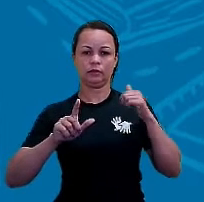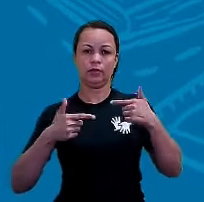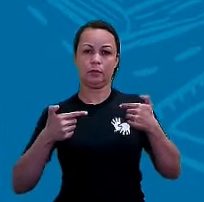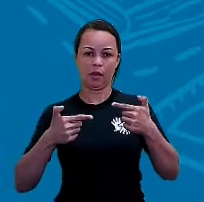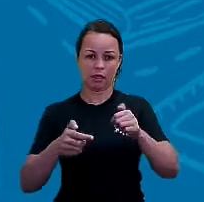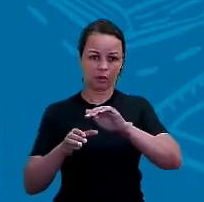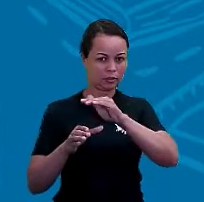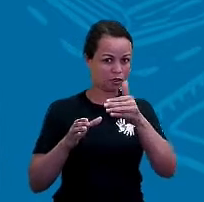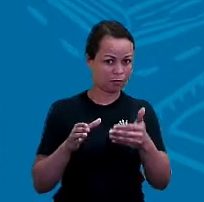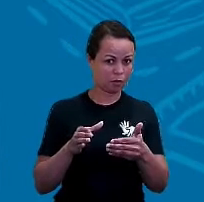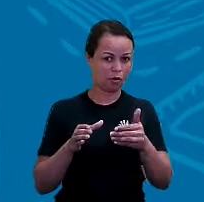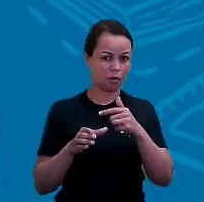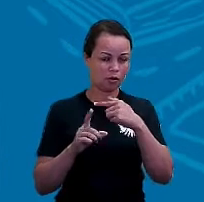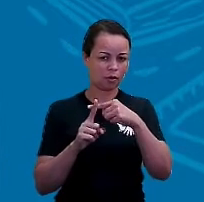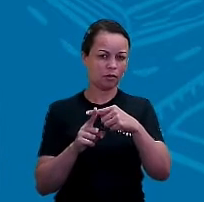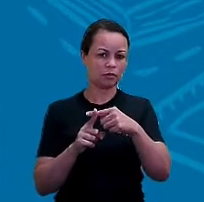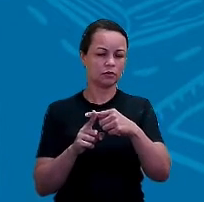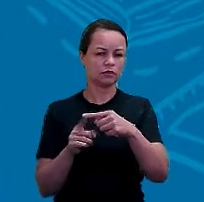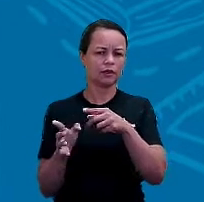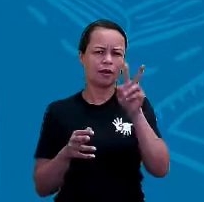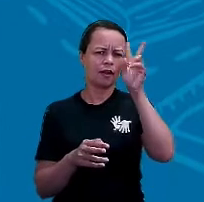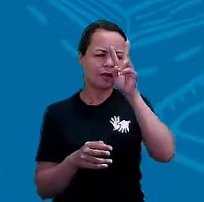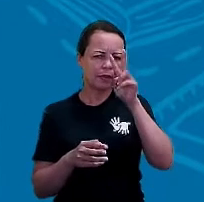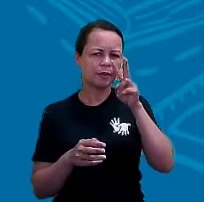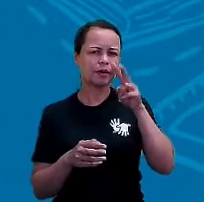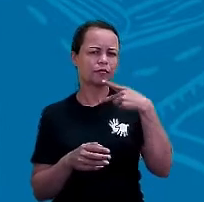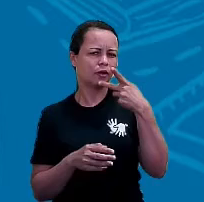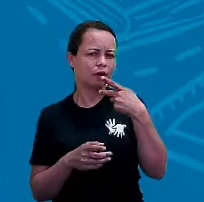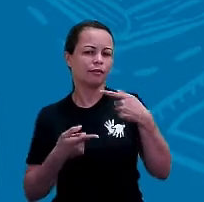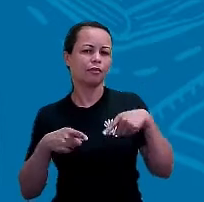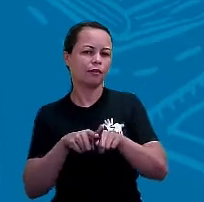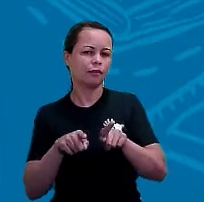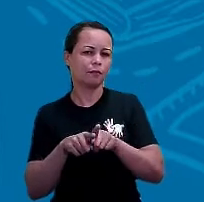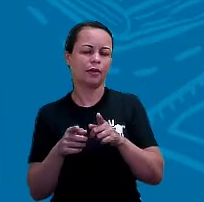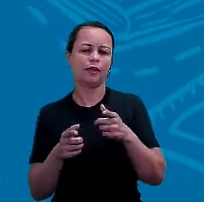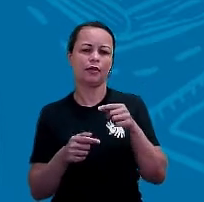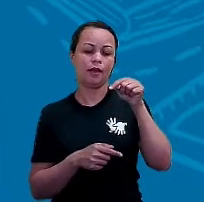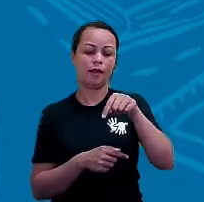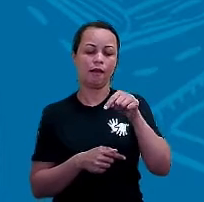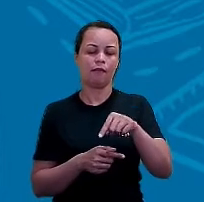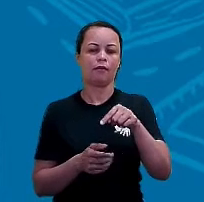Lembra quando eu falei também sobre como aqui era um ponto